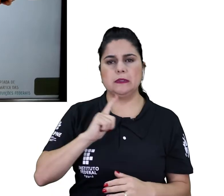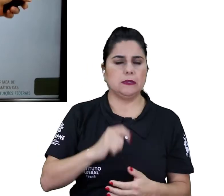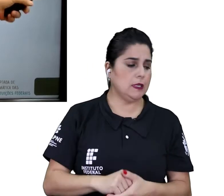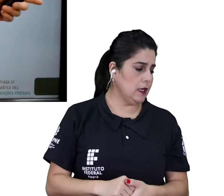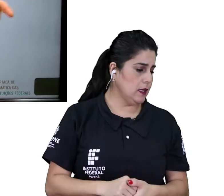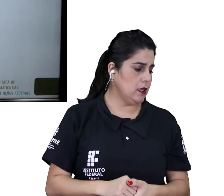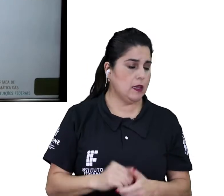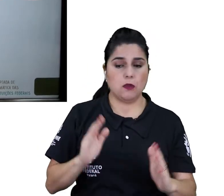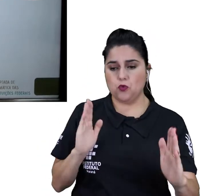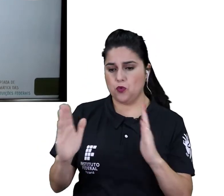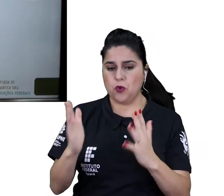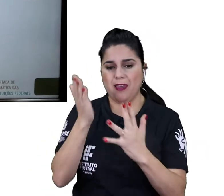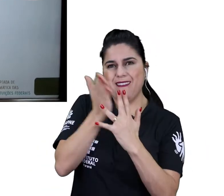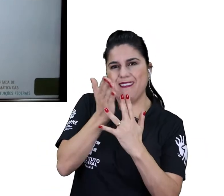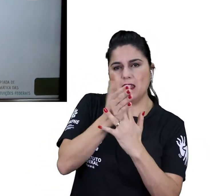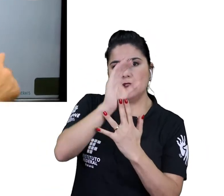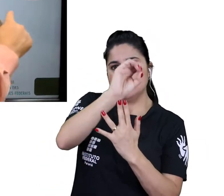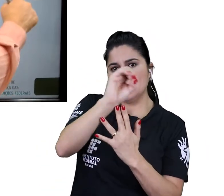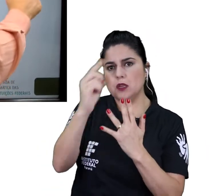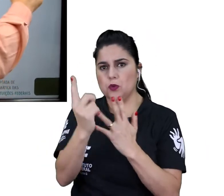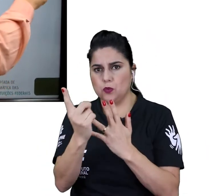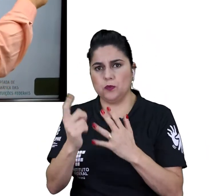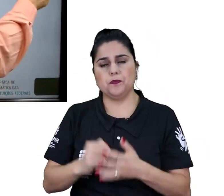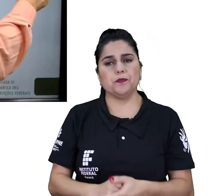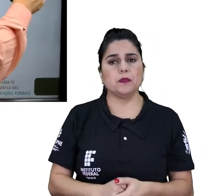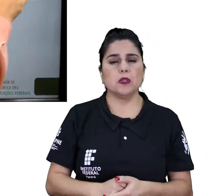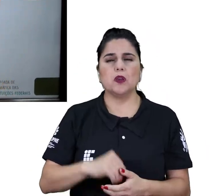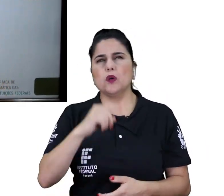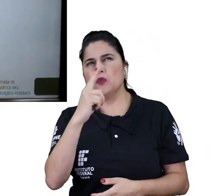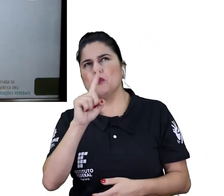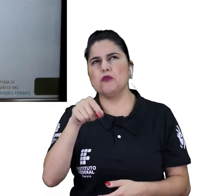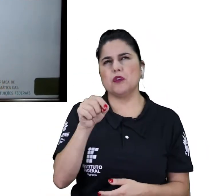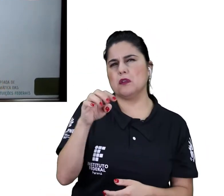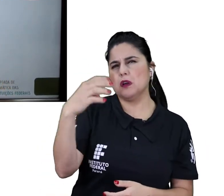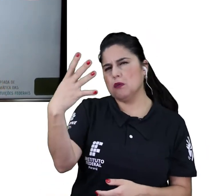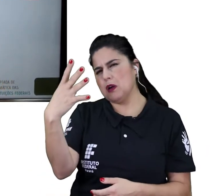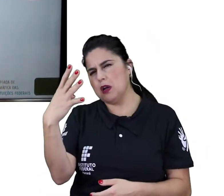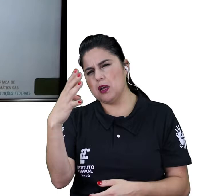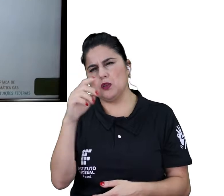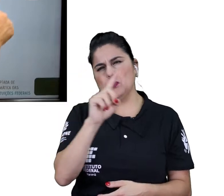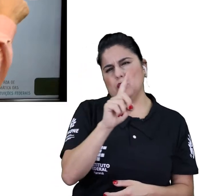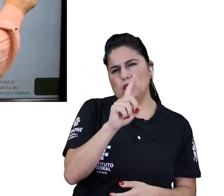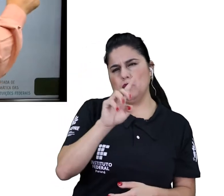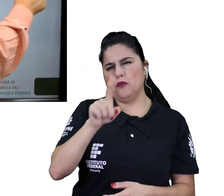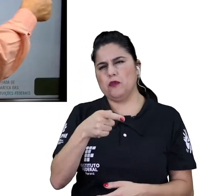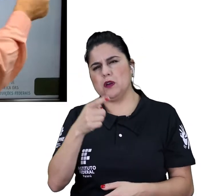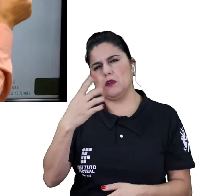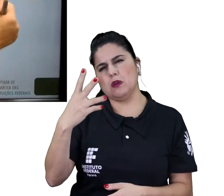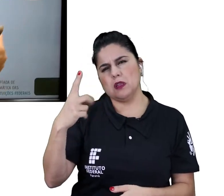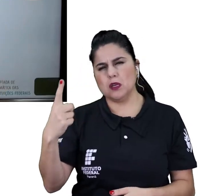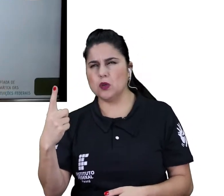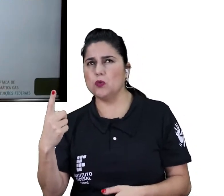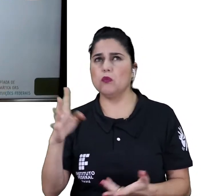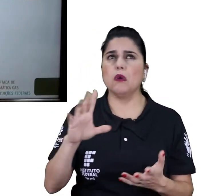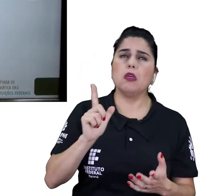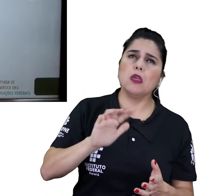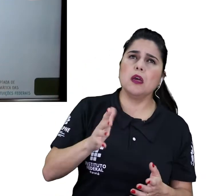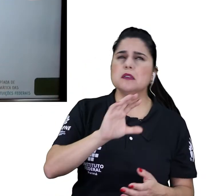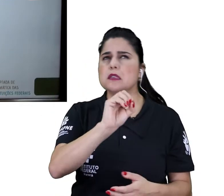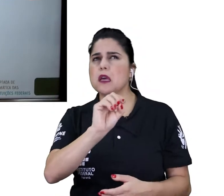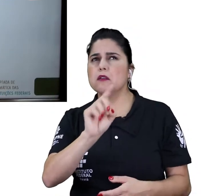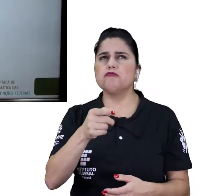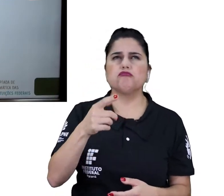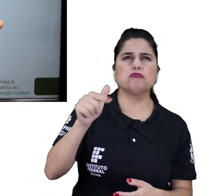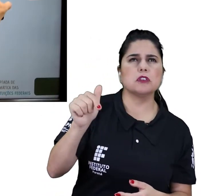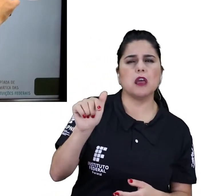esse número está entre 0 e 1. Aqui é 1,4 aproximadamente, 1,41. 1,4 sobre 2 dá 0,7